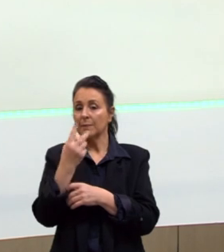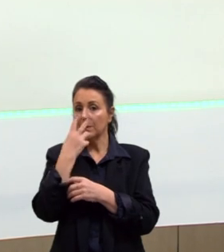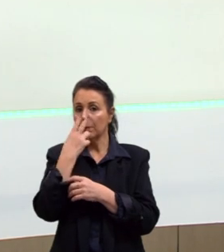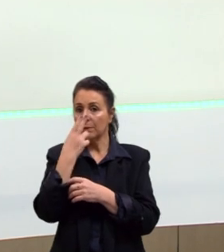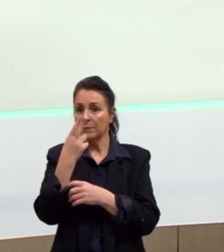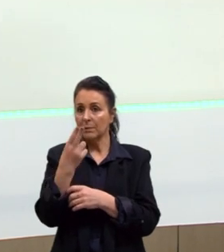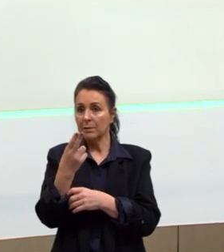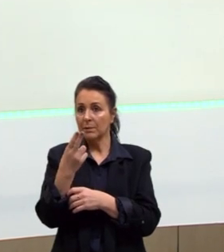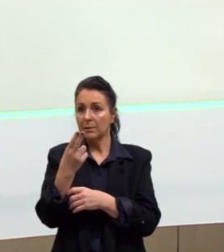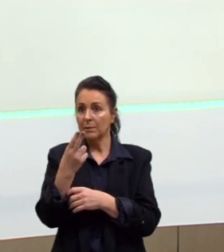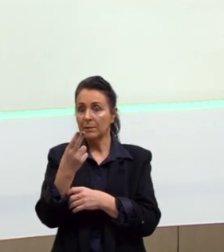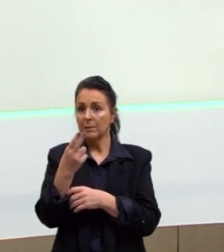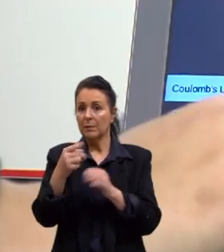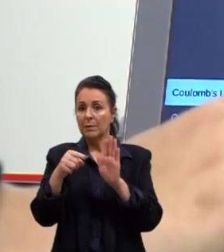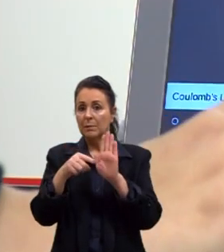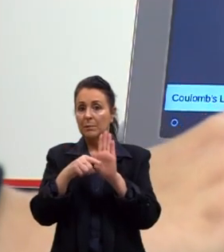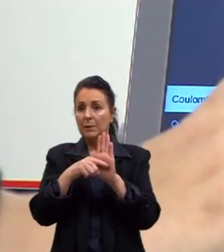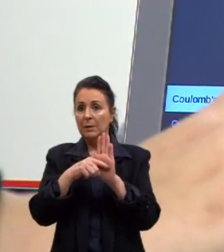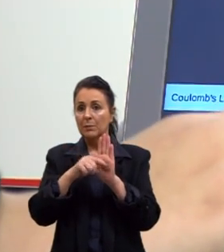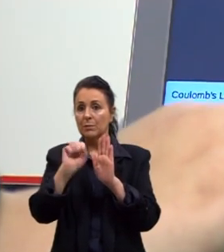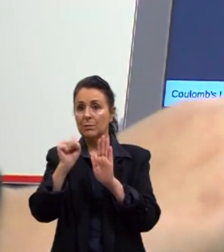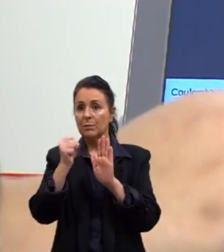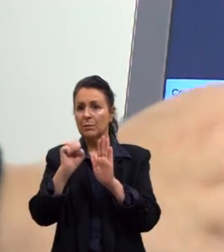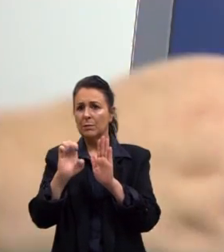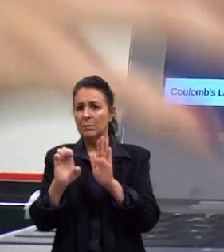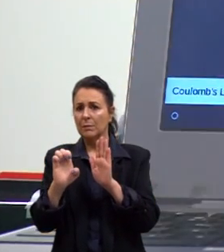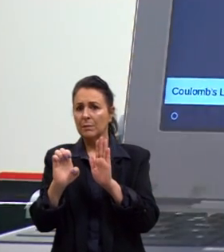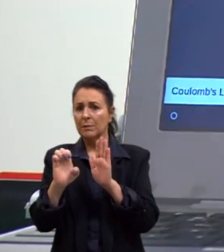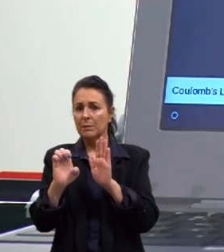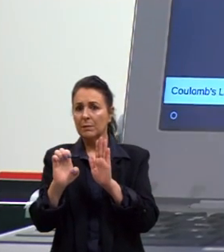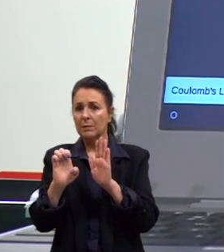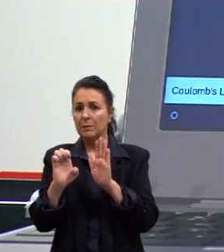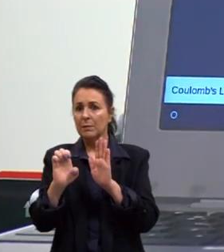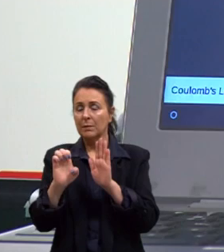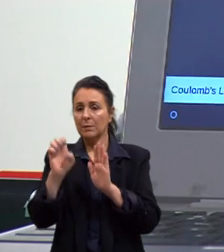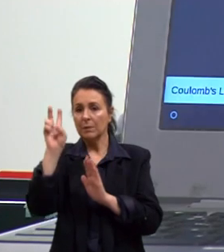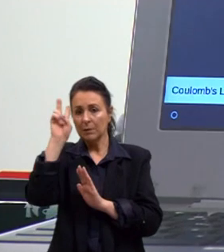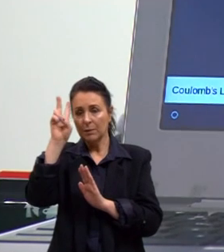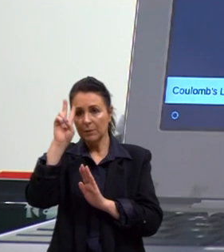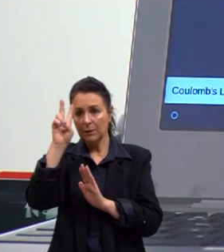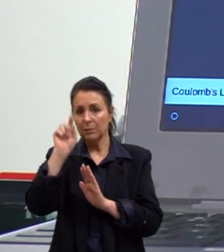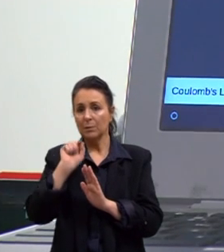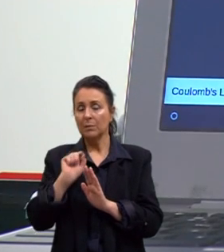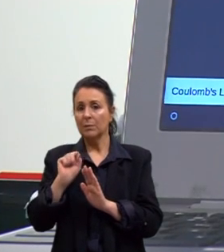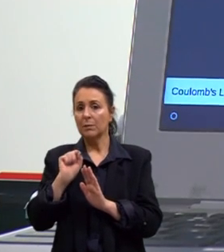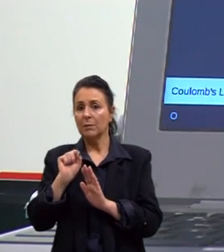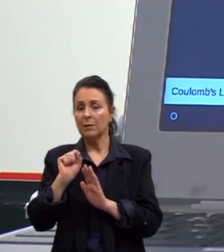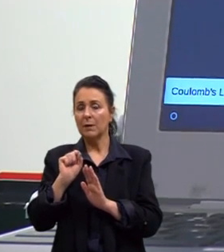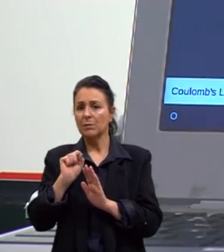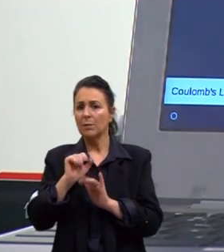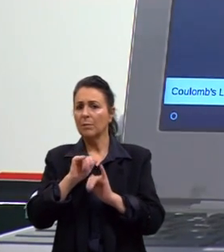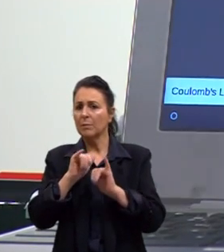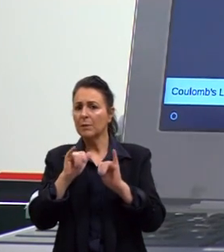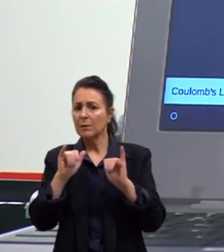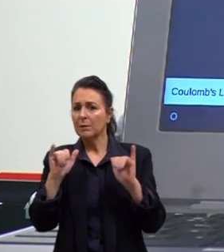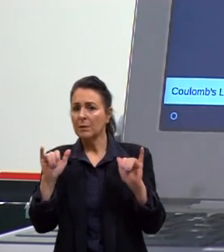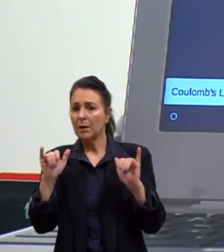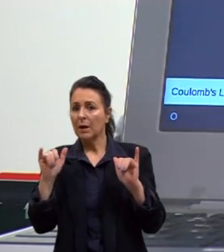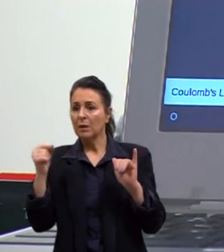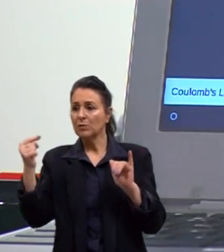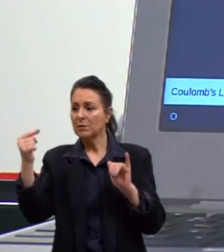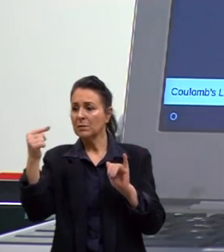Vamos colocar menos oito ele tá o se Lembrando que o sinal é só a indicação de